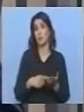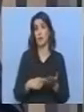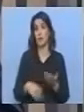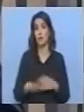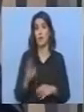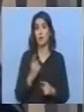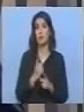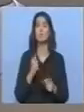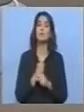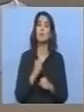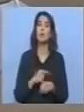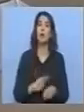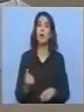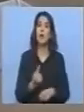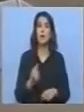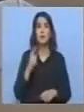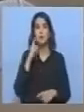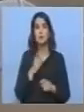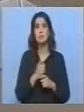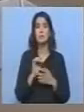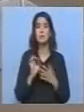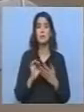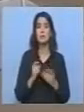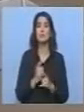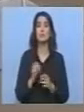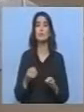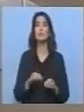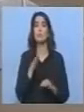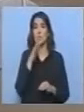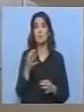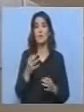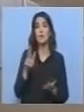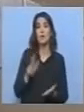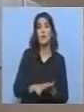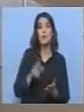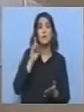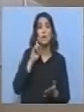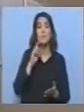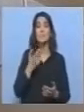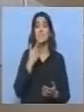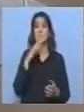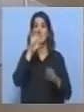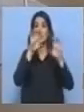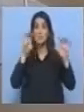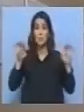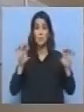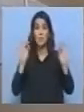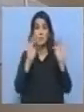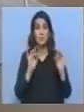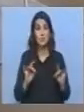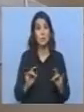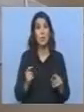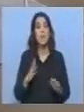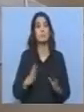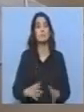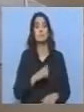Porque é um trabalho demorado, minucioso, porque, como eu disse, é a zona classificada e mexer num azulejo implica um decreto quase do governo, não é?